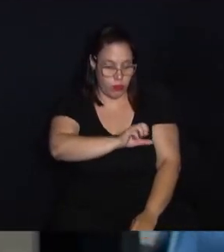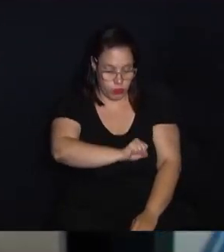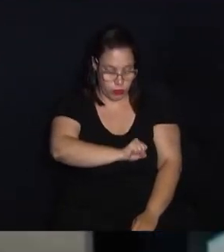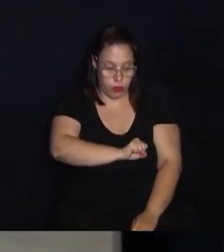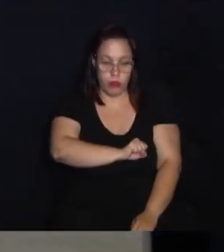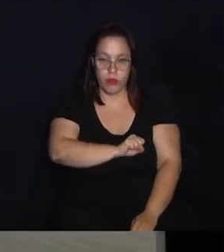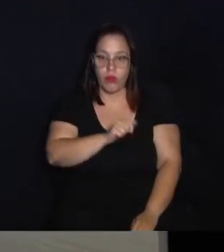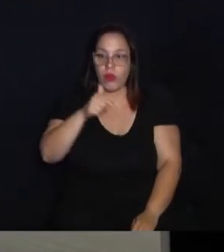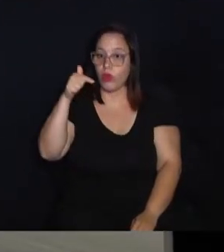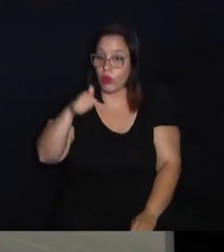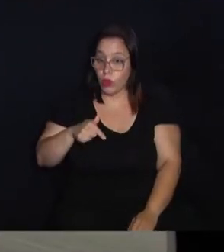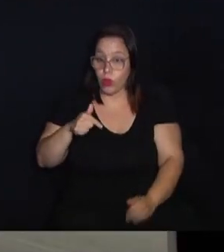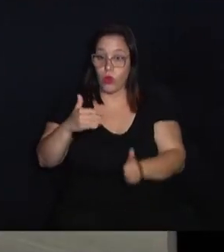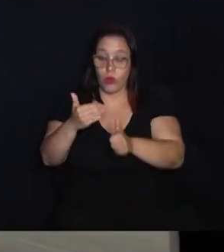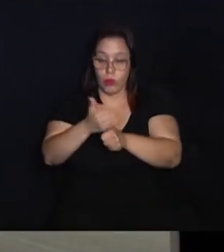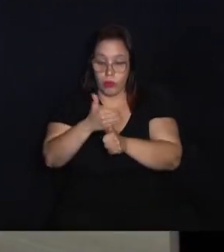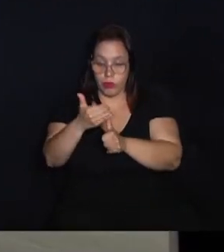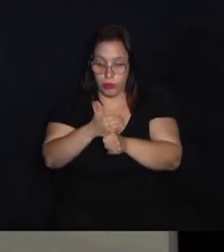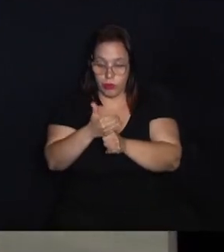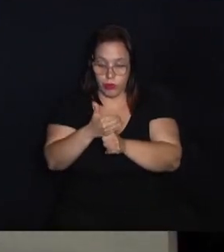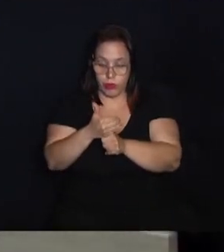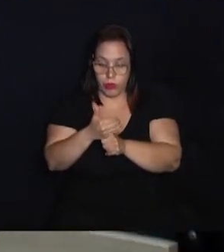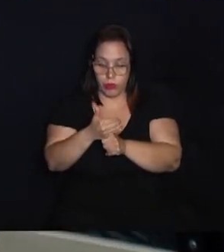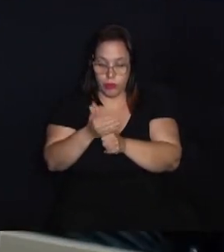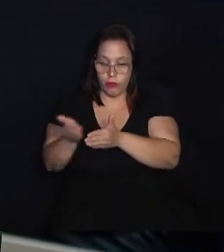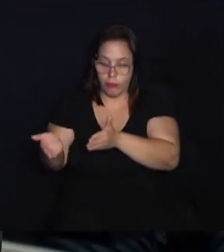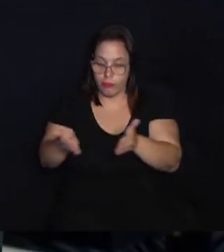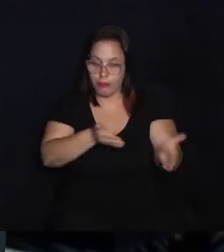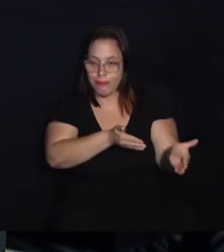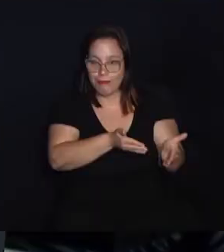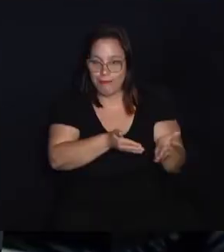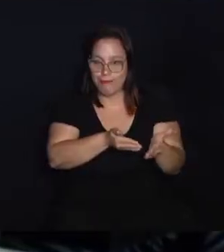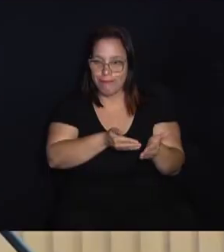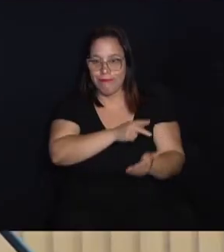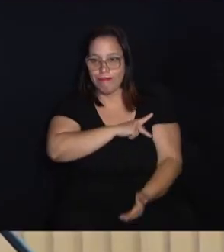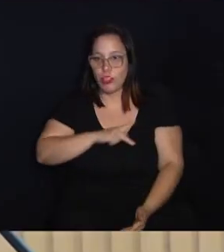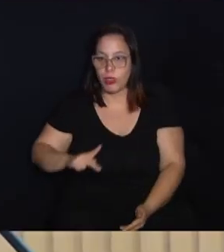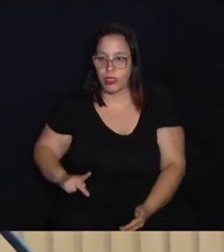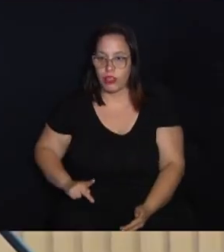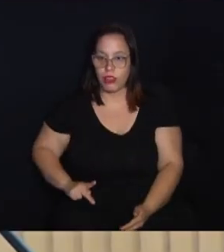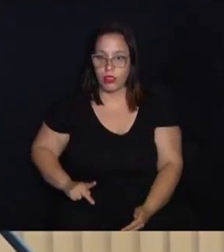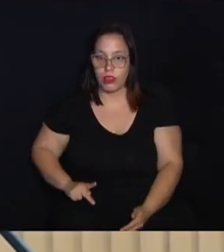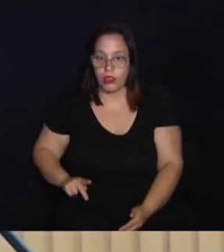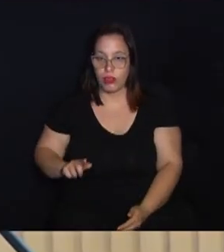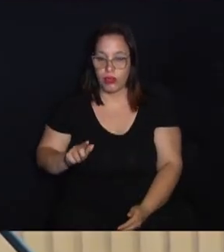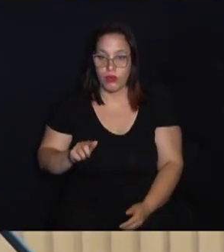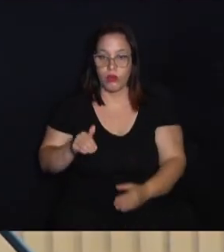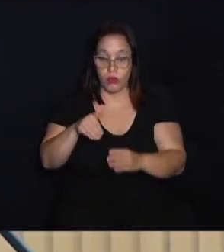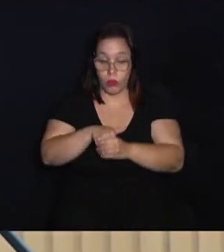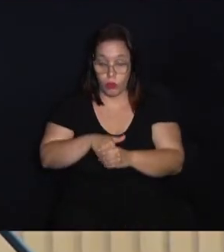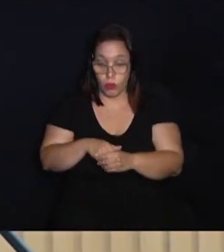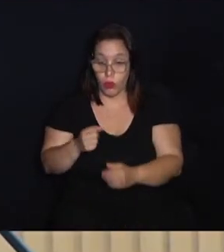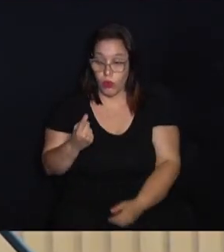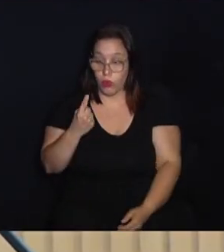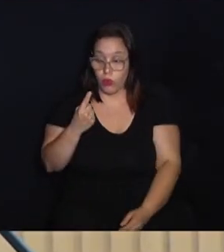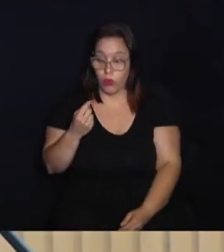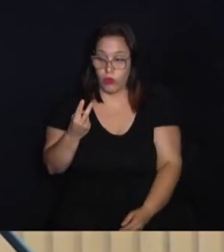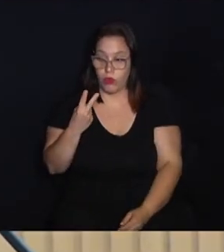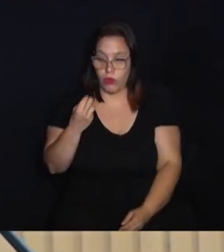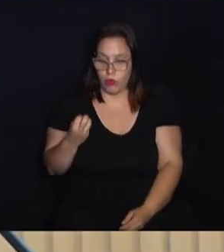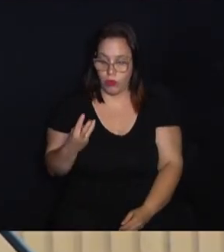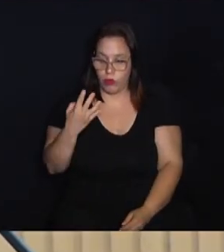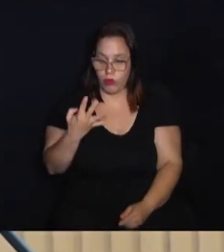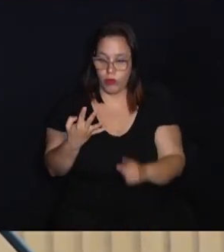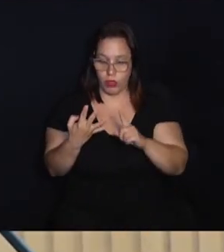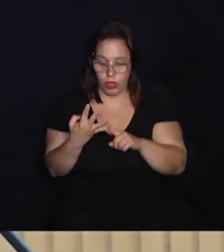em sua 7ª legislatura, foi reconduzido ao cargo de presidente. Os eleitos para o 1º, 2º, 3º